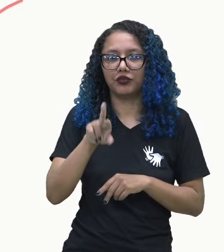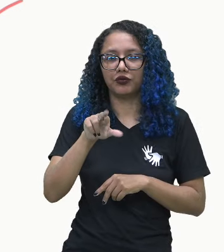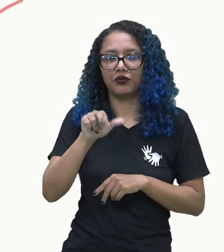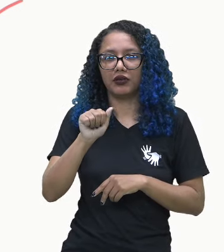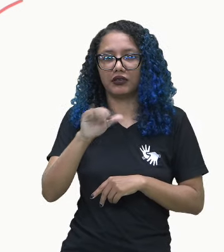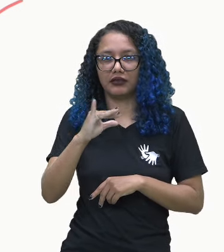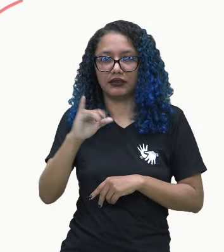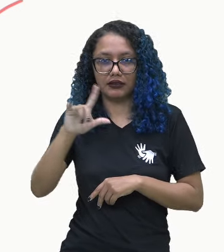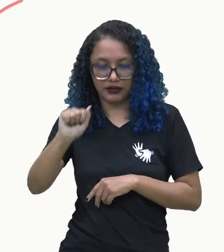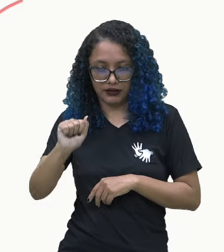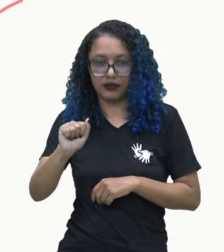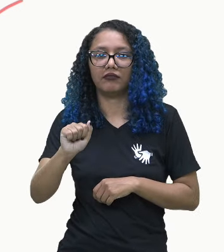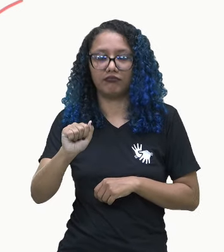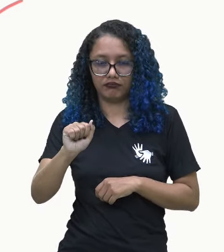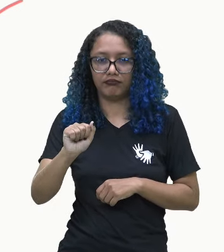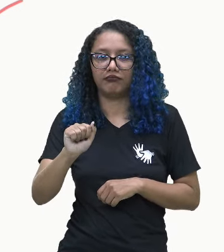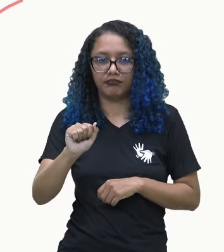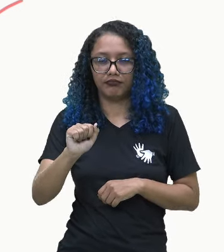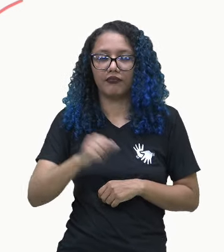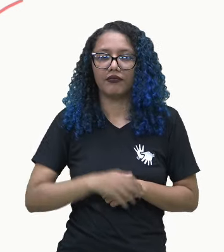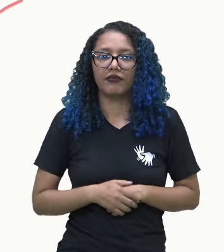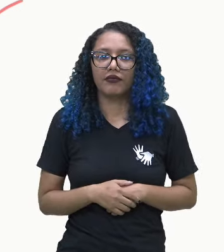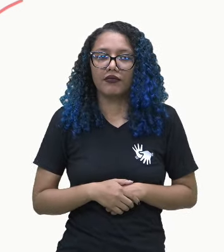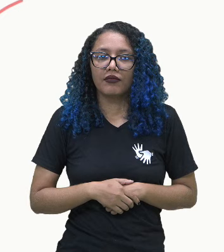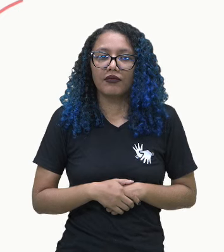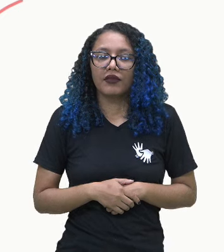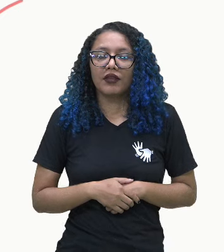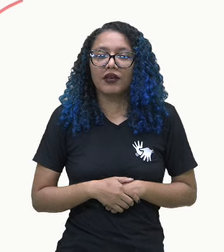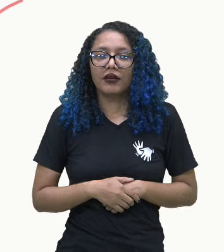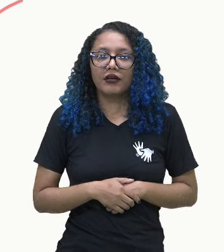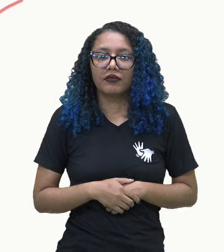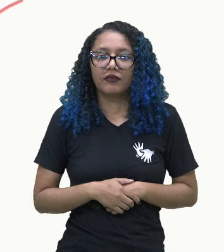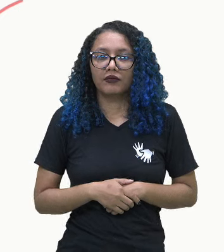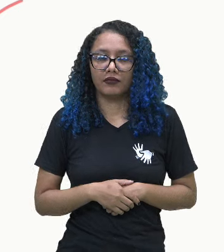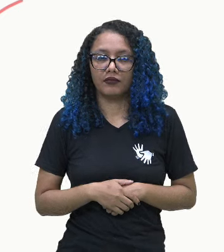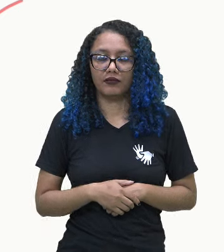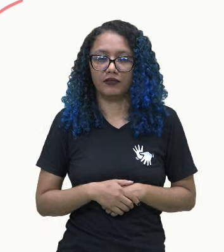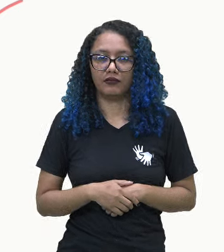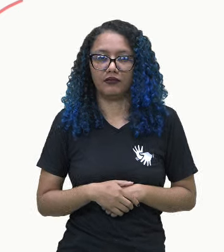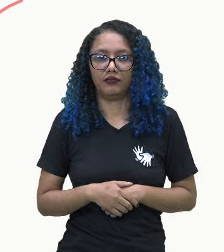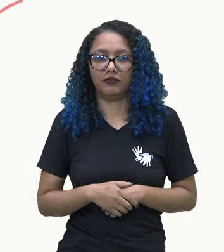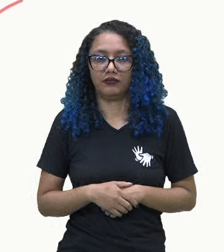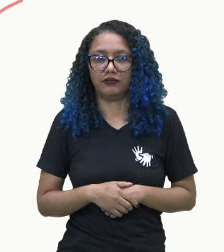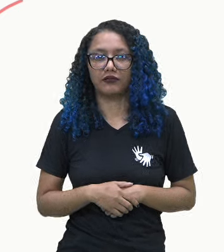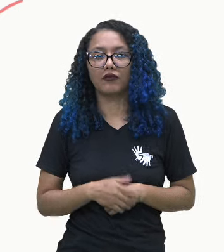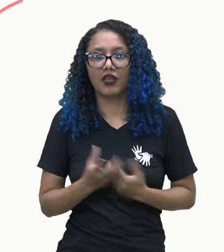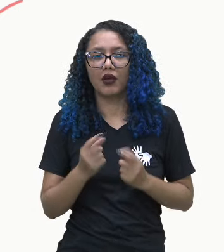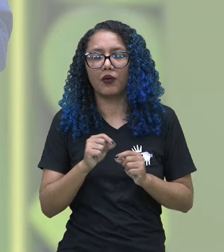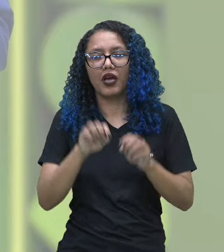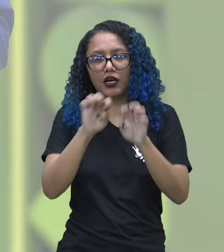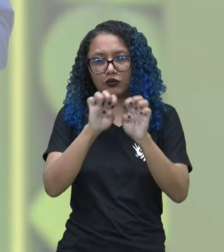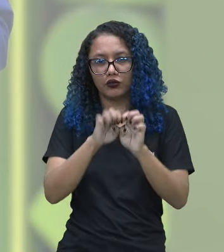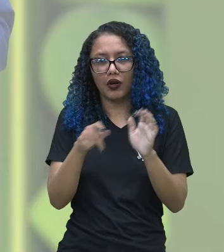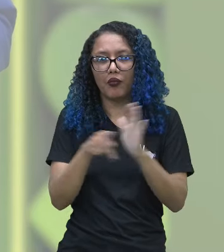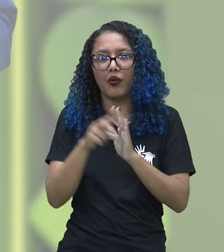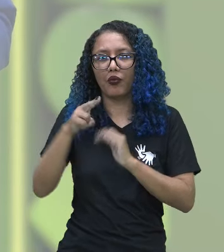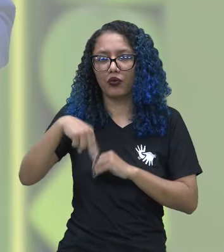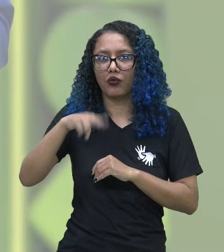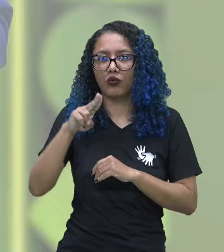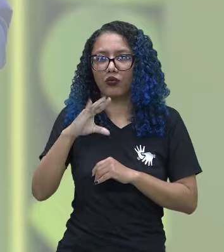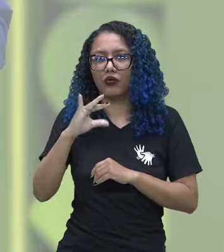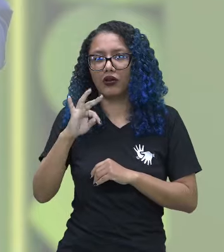aí que nós vamos ter aí a estrutura desse nucleotídeo. Veja aí que ele